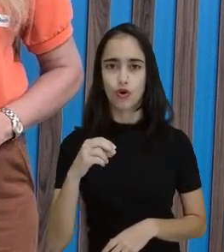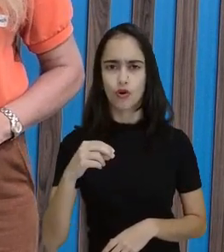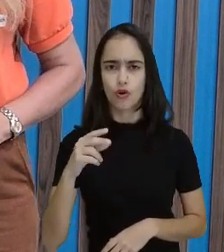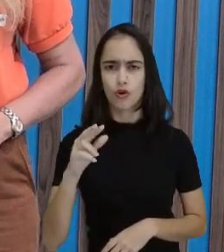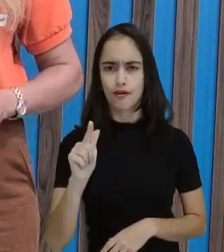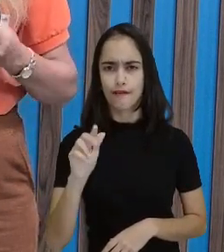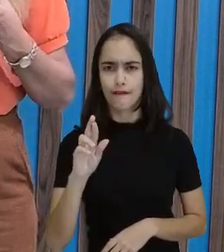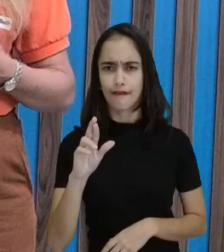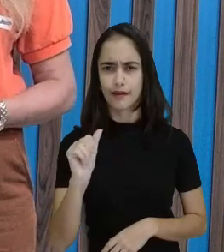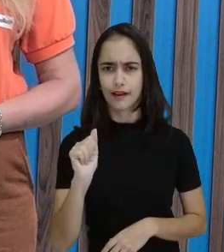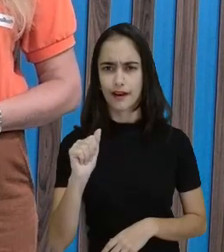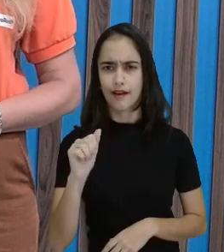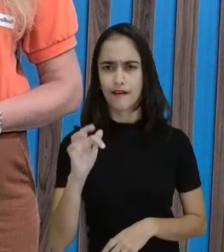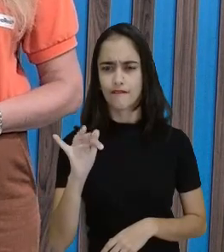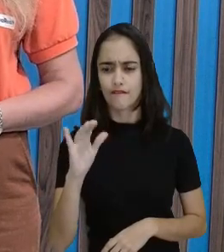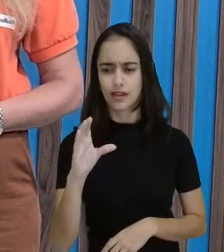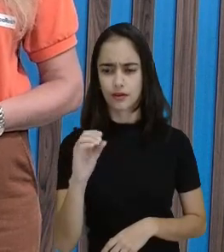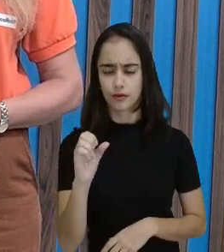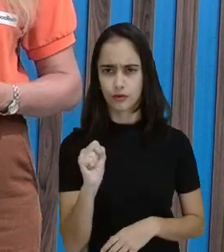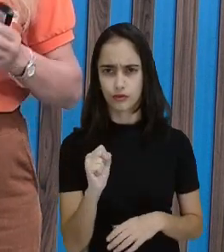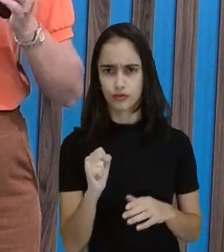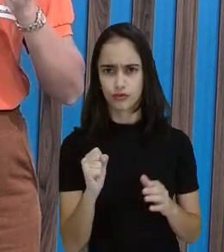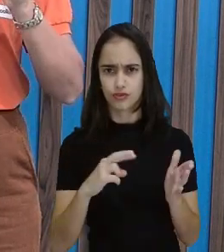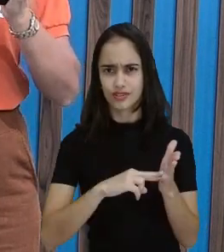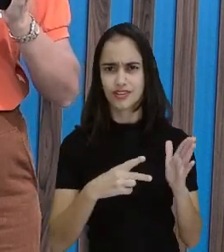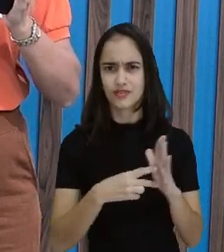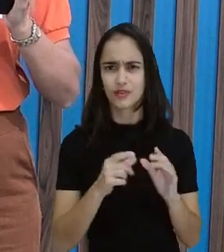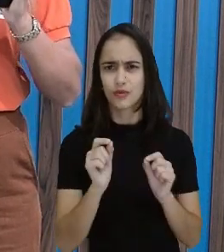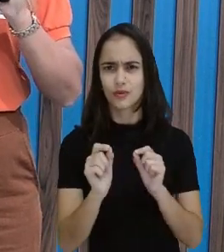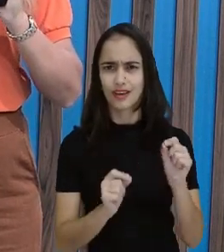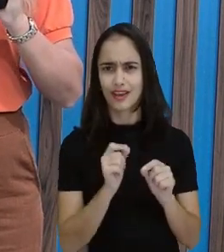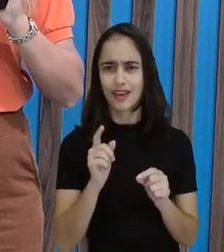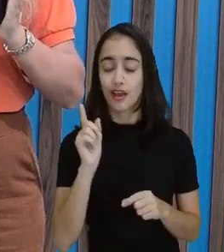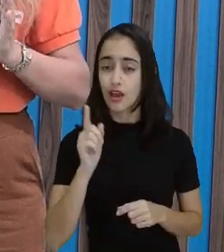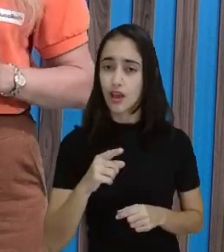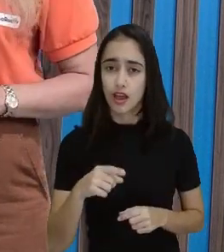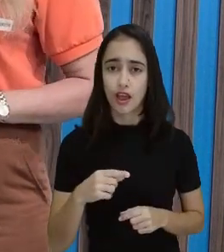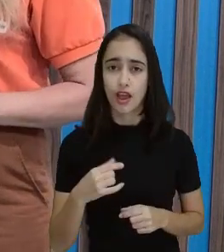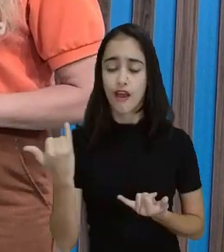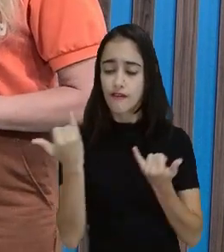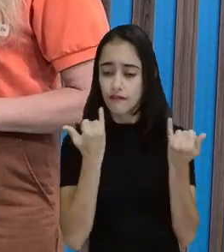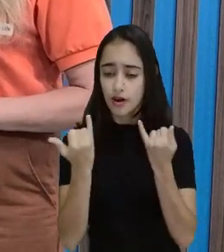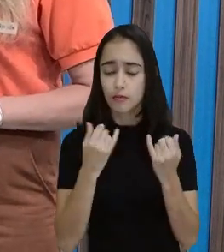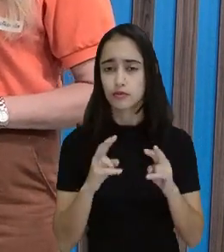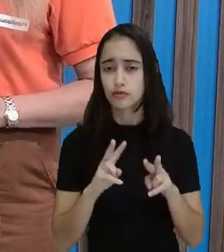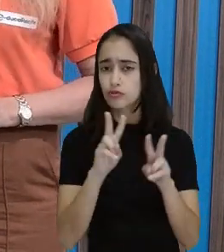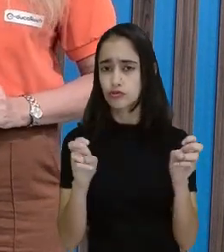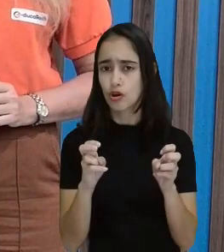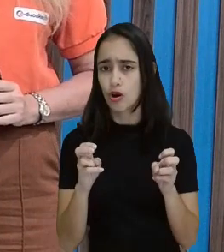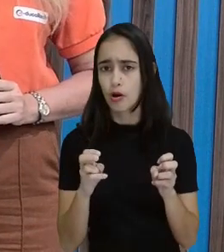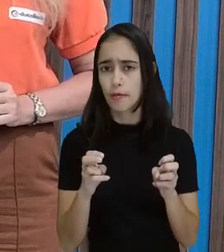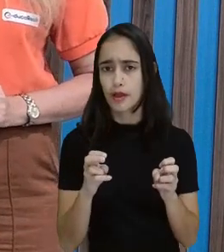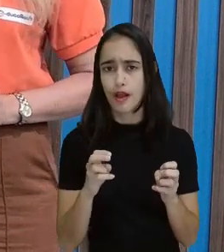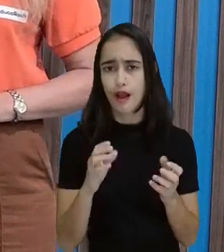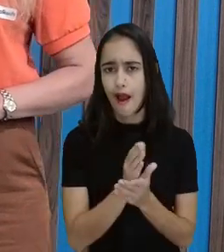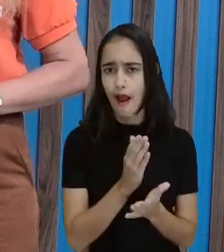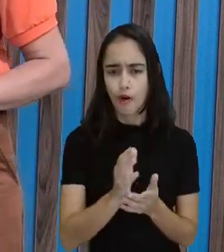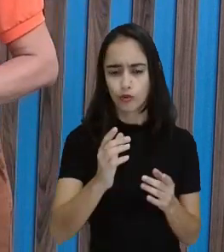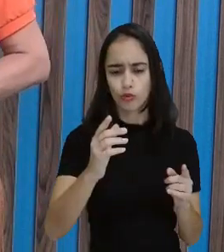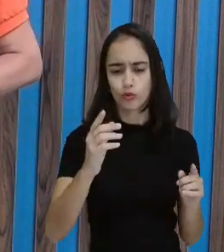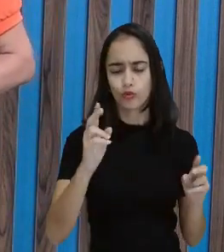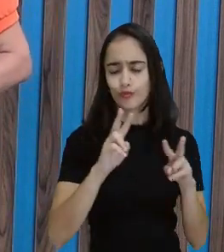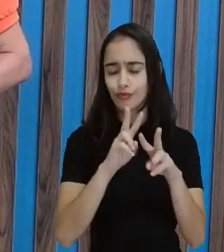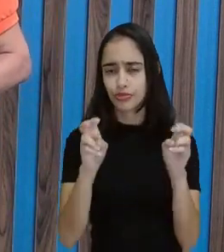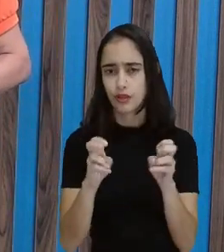imagens relacionadas a um determinado tema. Aí, olha só, nesse emoji aqui, nesse avatar